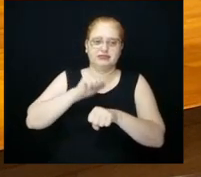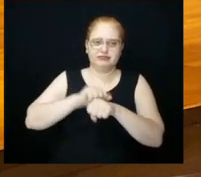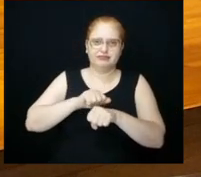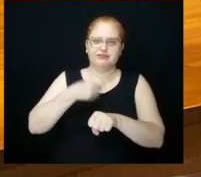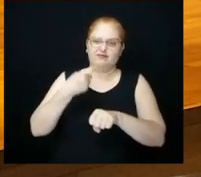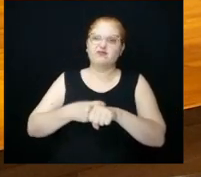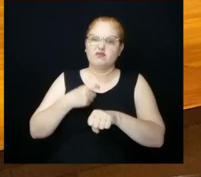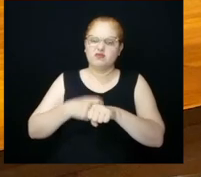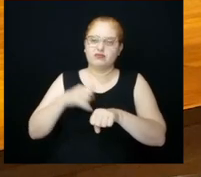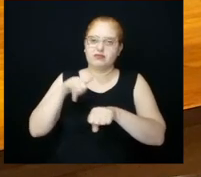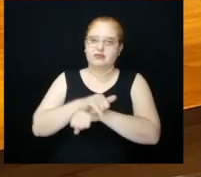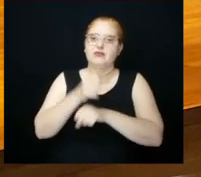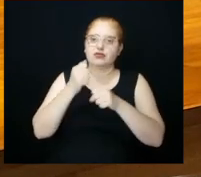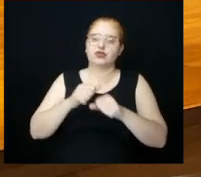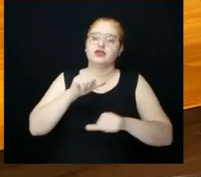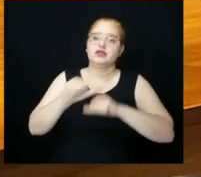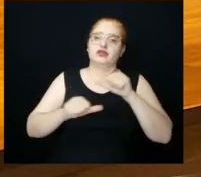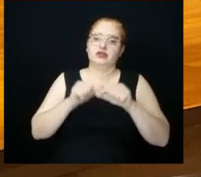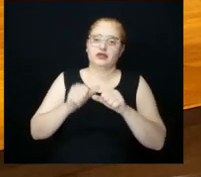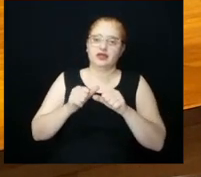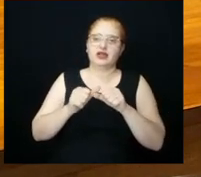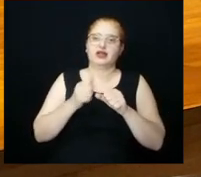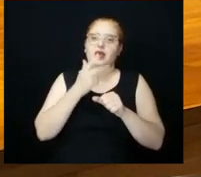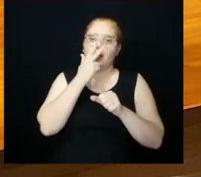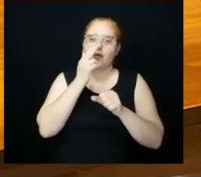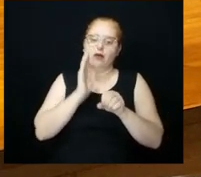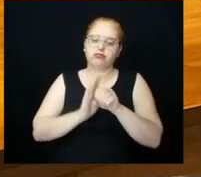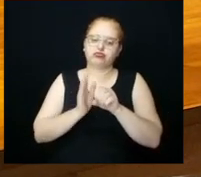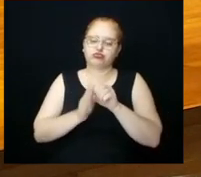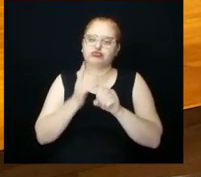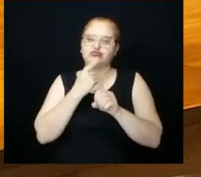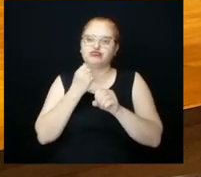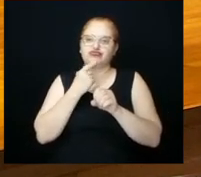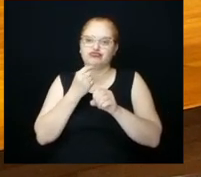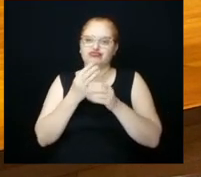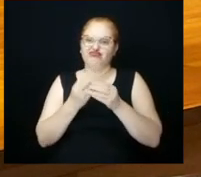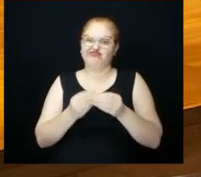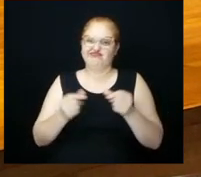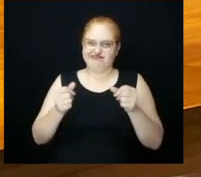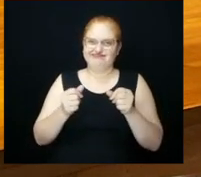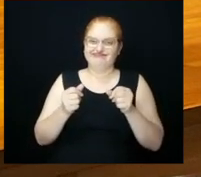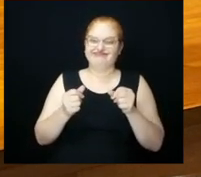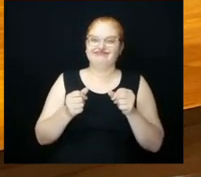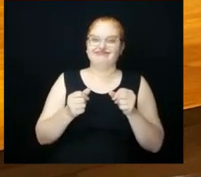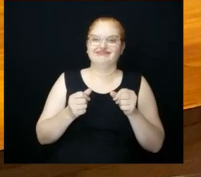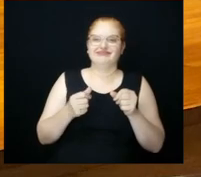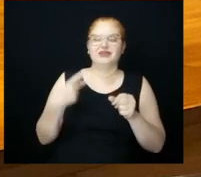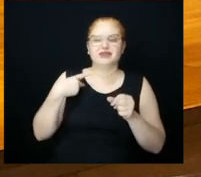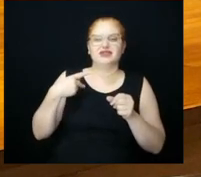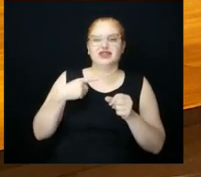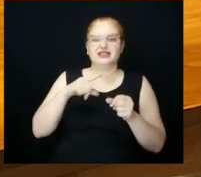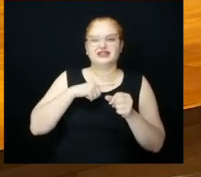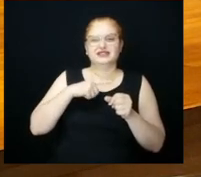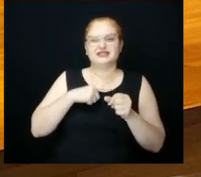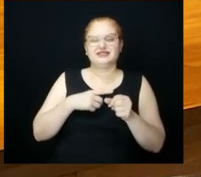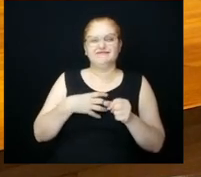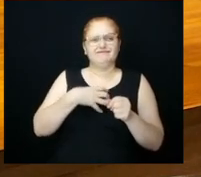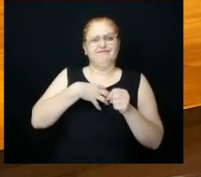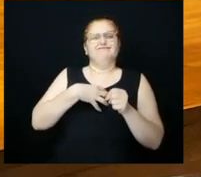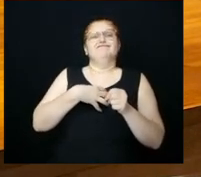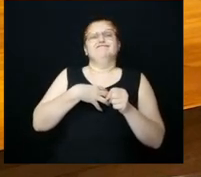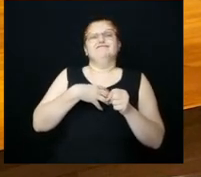de repente, podia se tornar um tomate maduro. Assim, Ifemelu teve a sensação estonteante de que